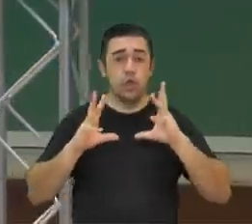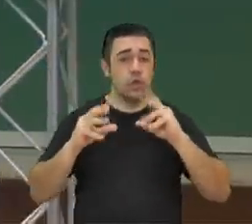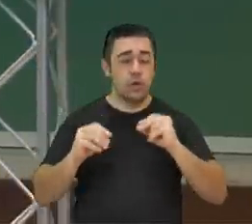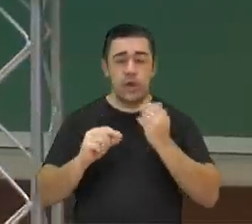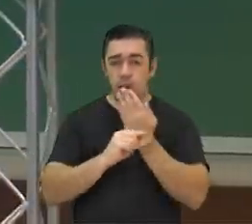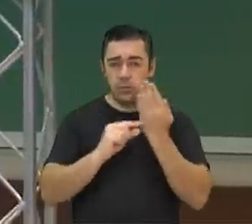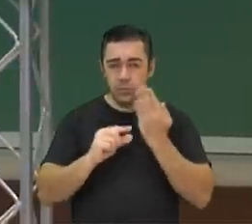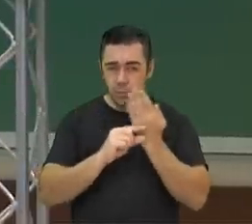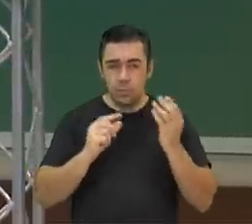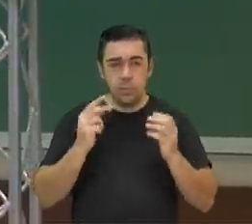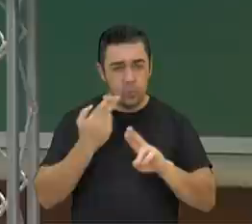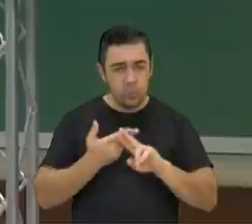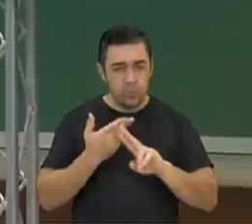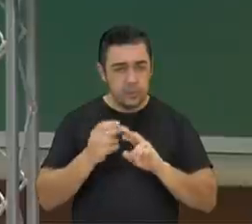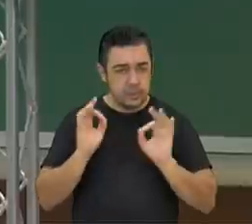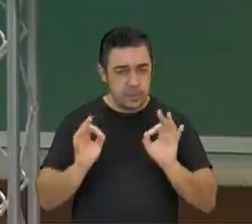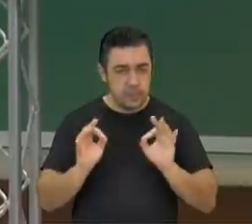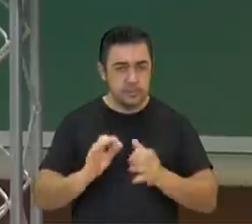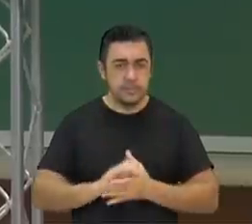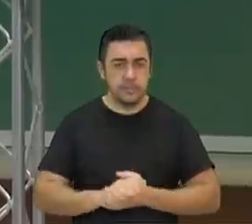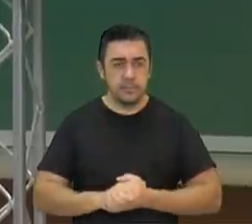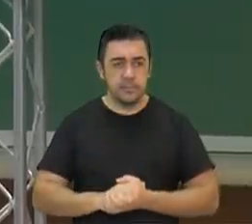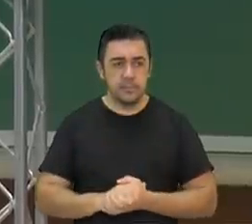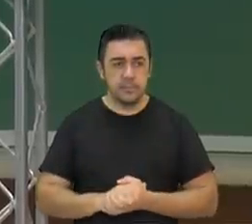utilizam essa técnica, certo?